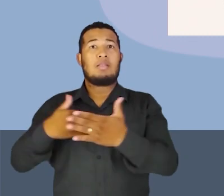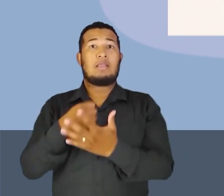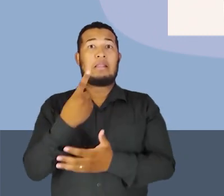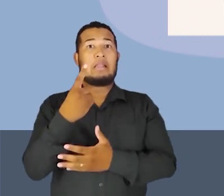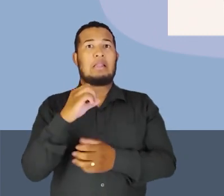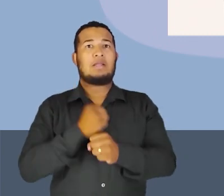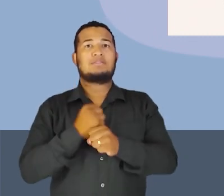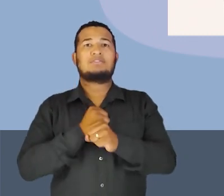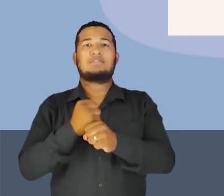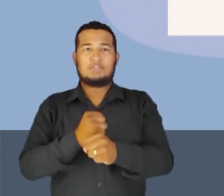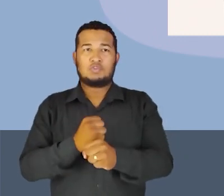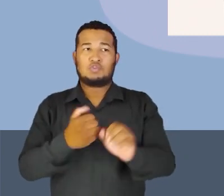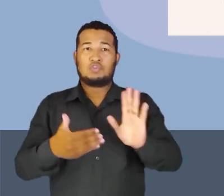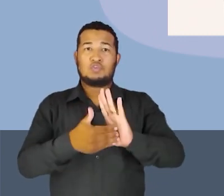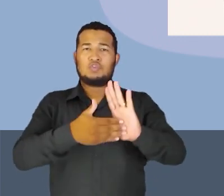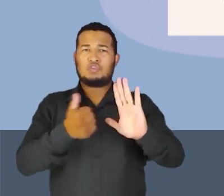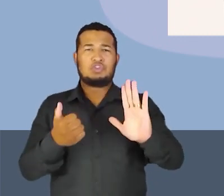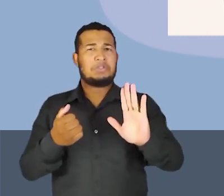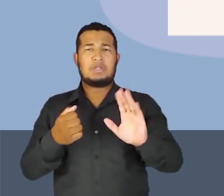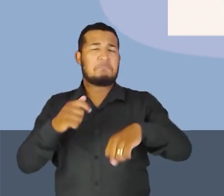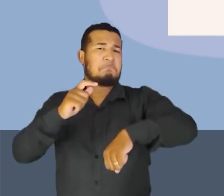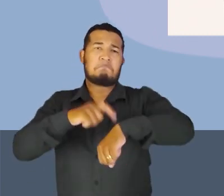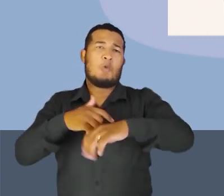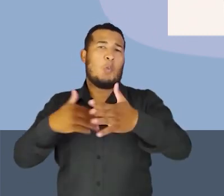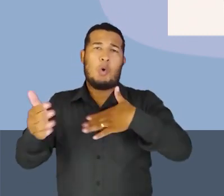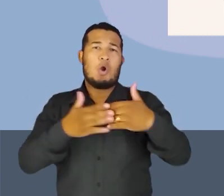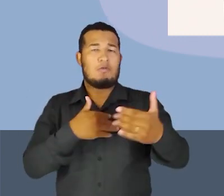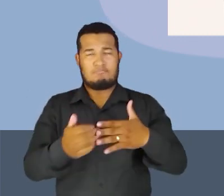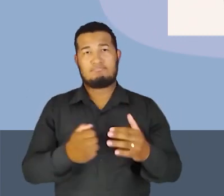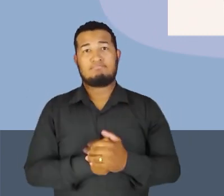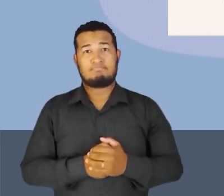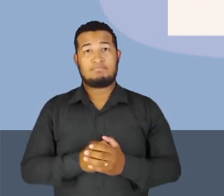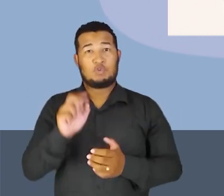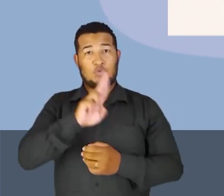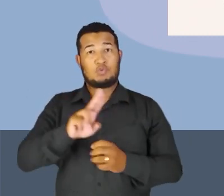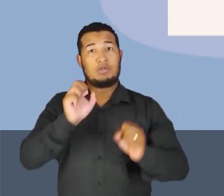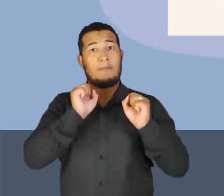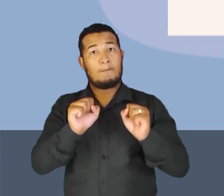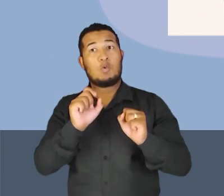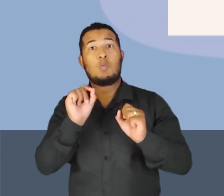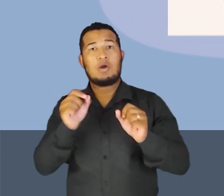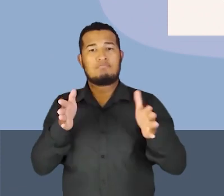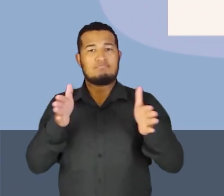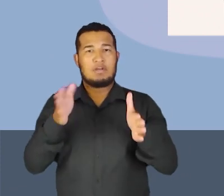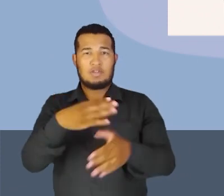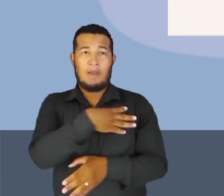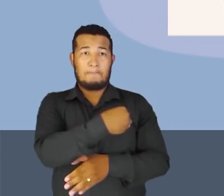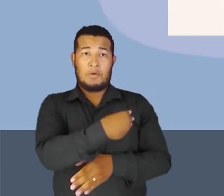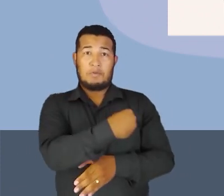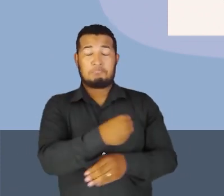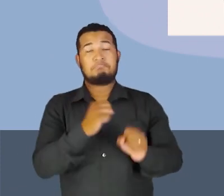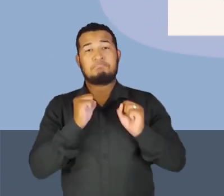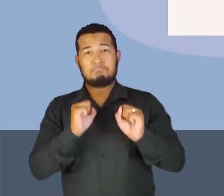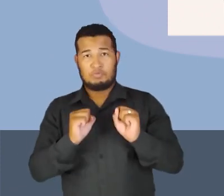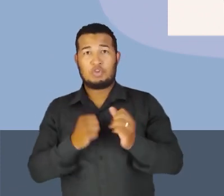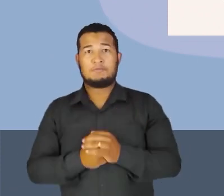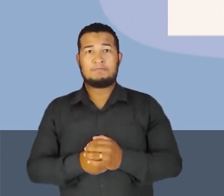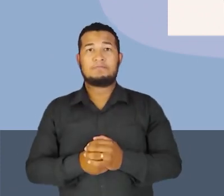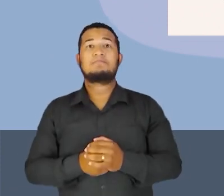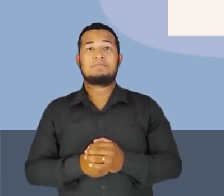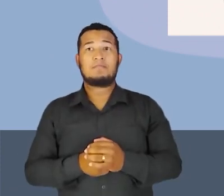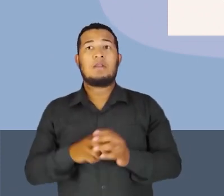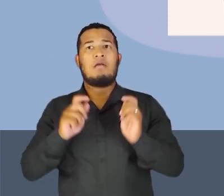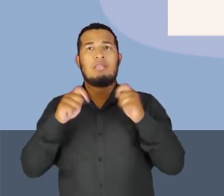anos, podendo ser retirado a qualquer momento. Ele pode ser utilizado no período da amamentação. A fertilidade